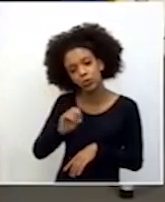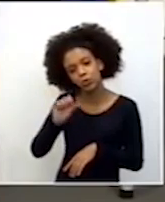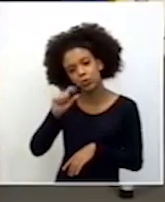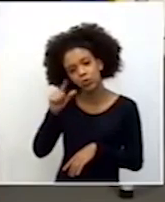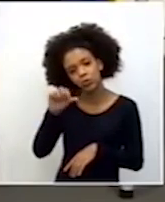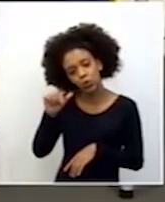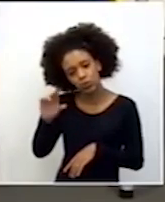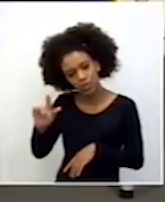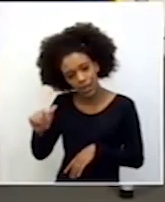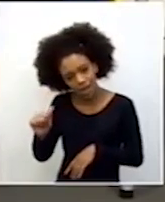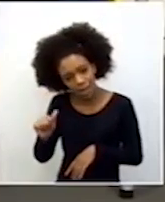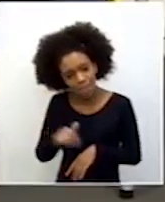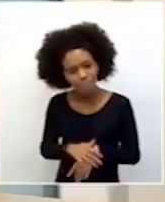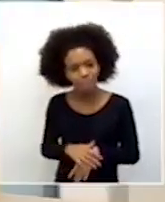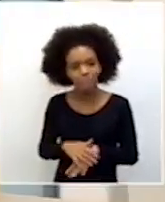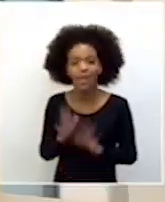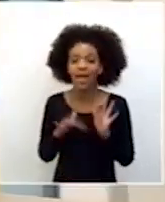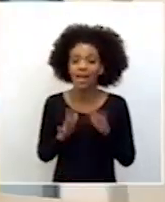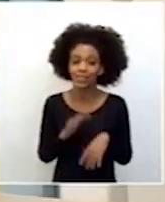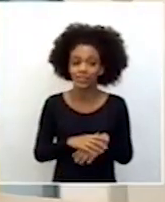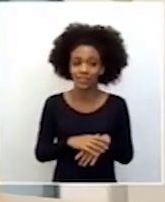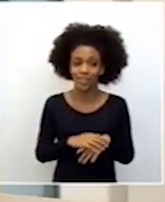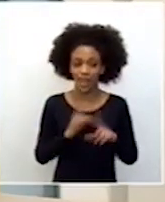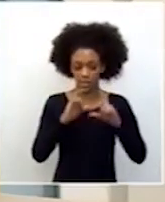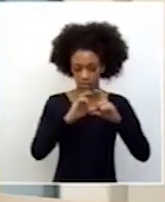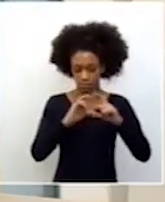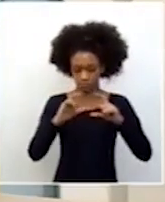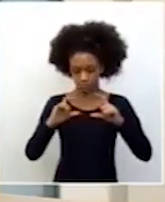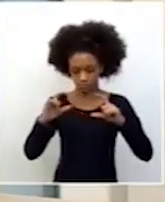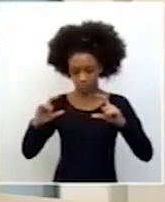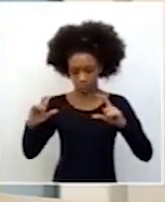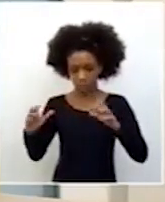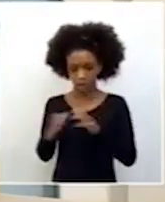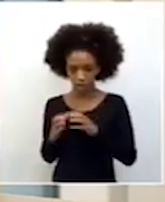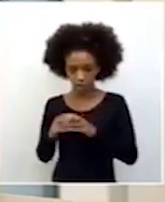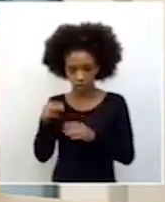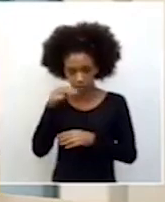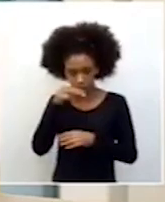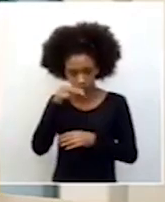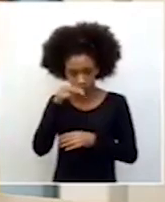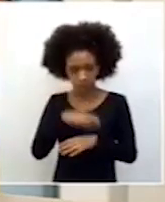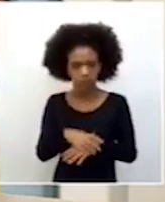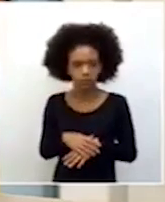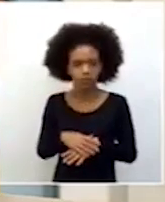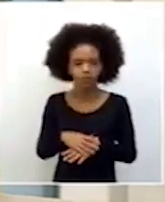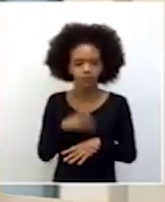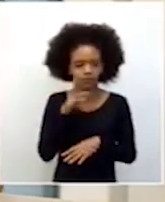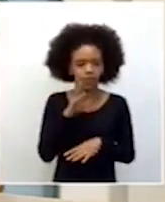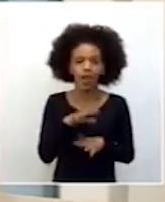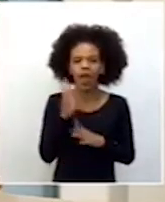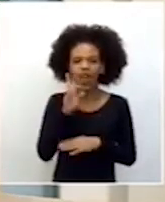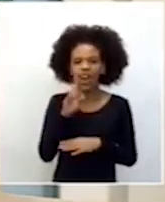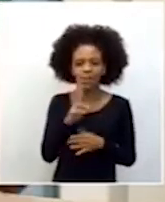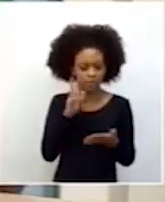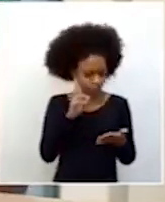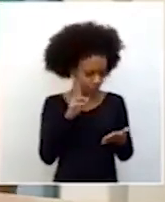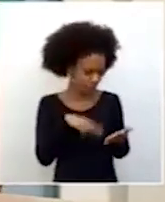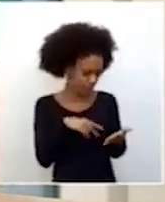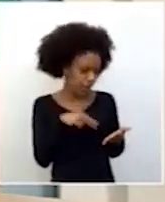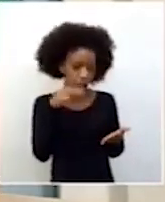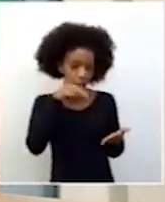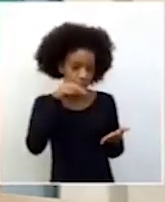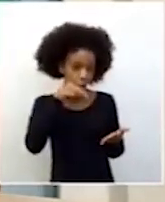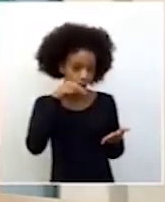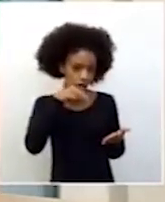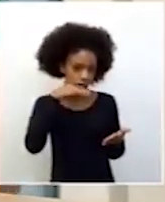bastante, coloca, às né? vezes, lá das historinhas da Turma da Mônica, a gente vê a Mônica, eu lembro quando eu era criança, eu via a Mônica